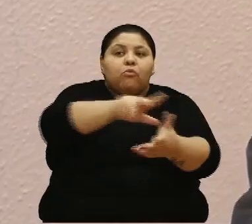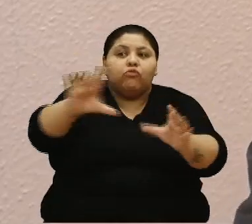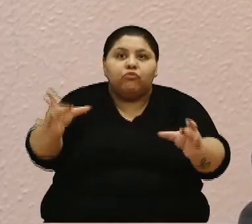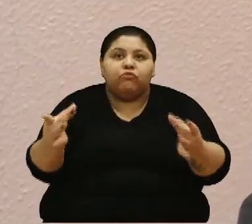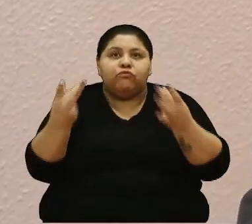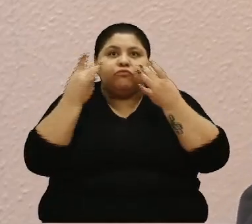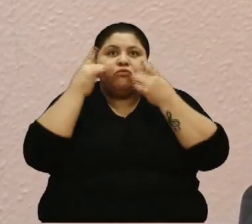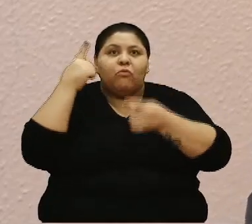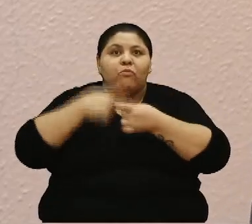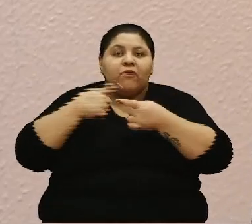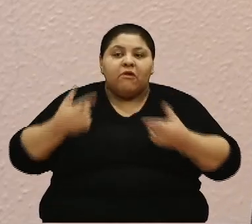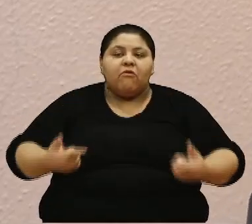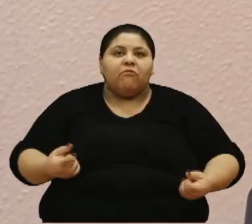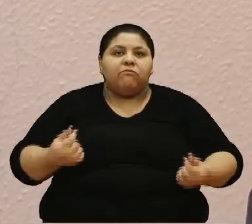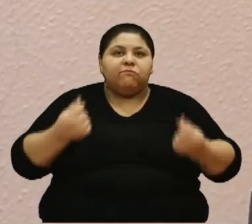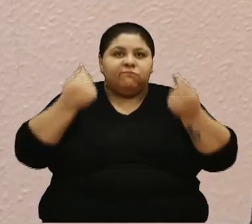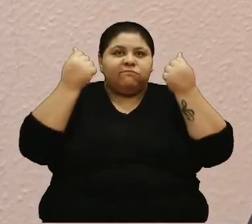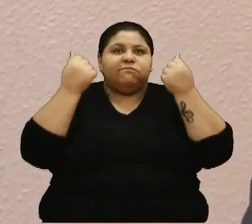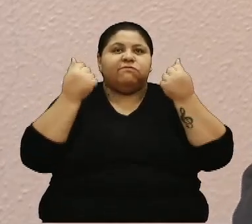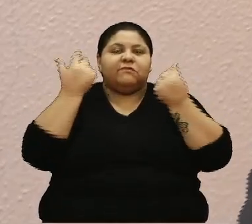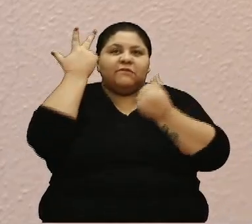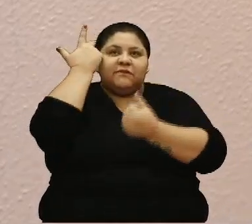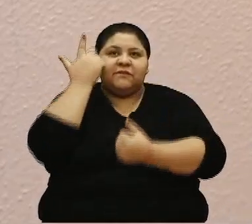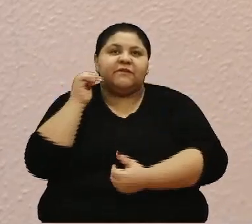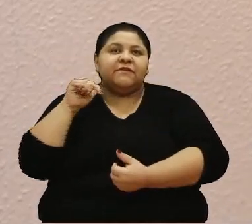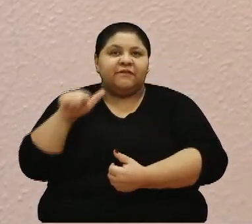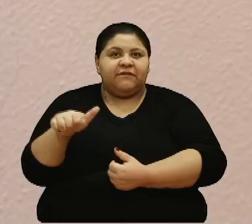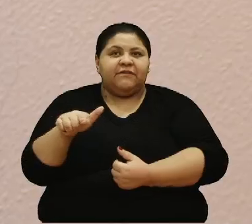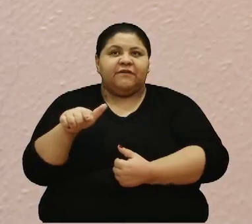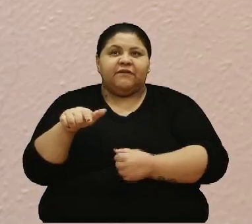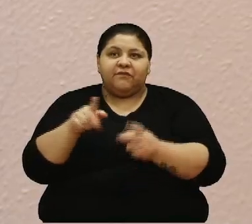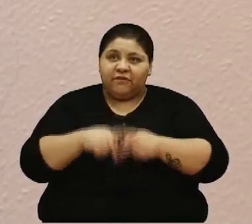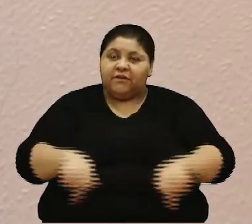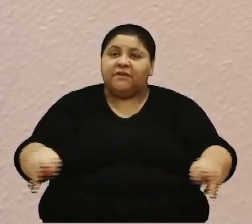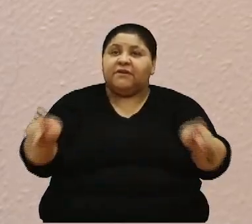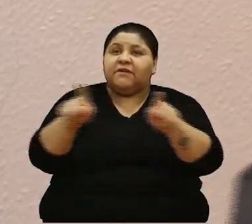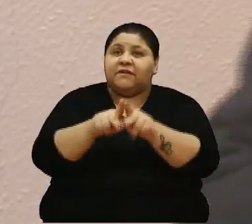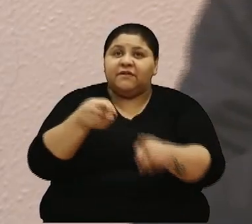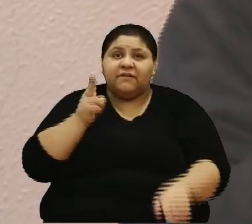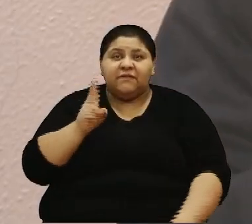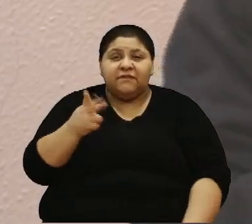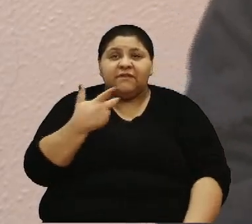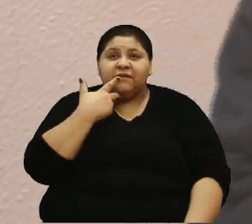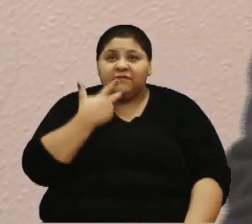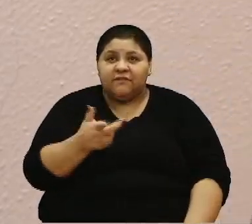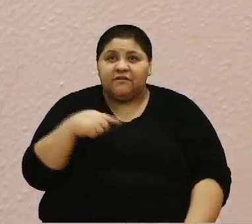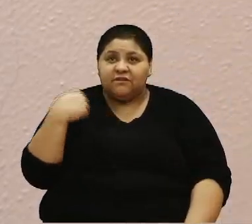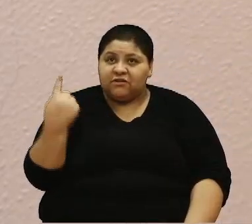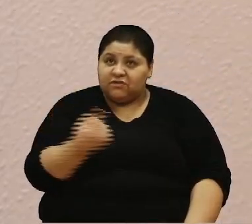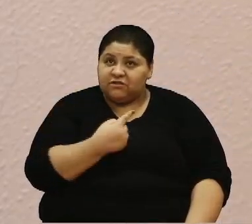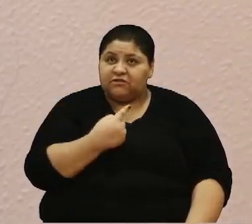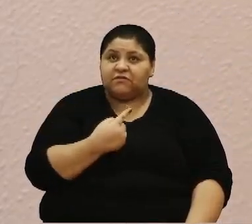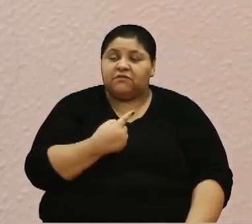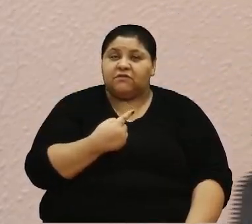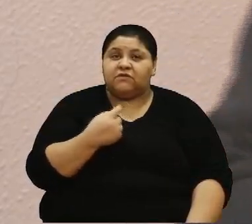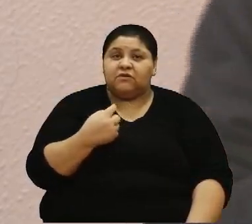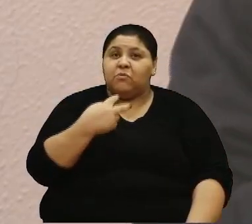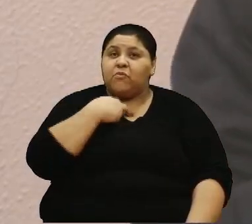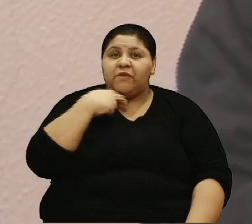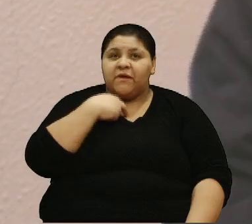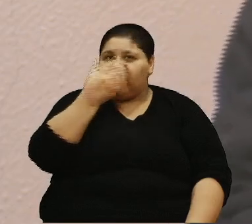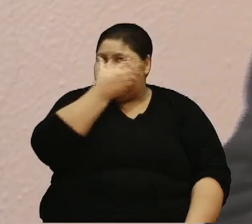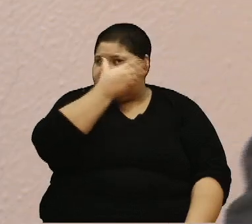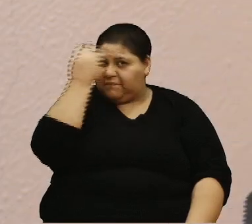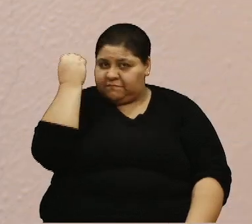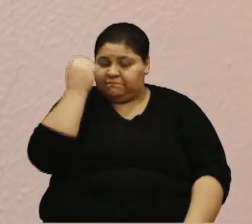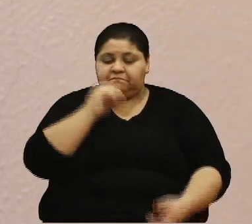sua riqueza natural, e isso é algo que o povo brasileiro sempre ressalta e que nós jamais podemos esquecer.